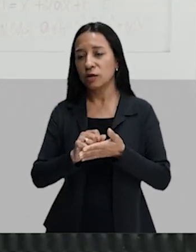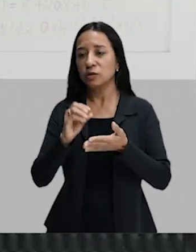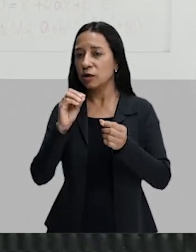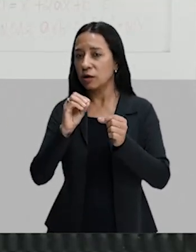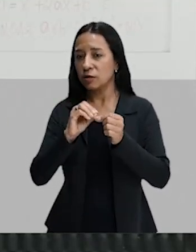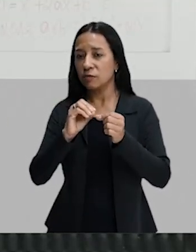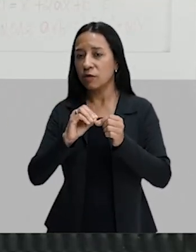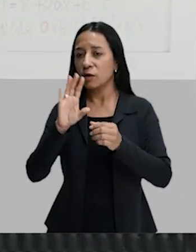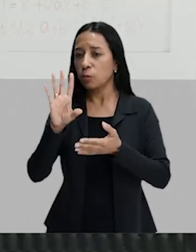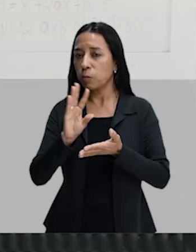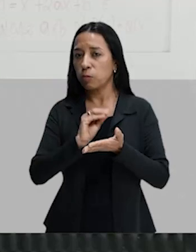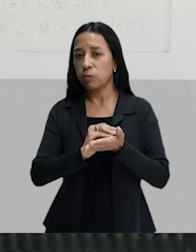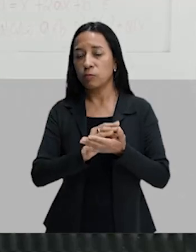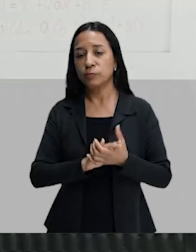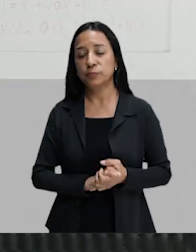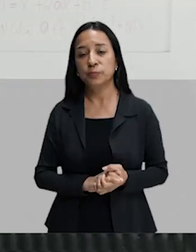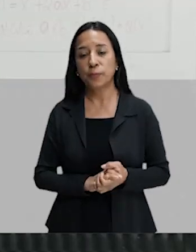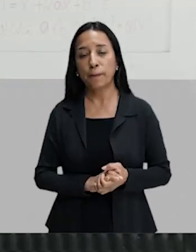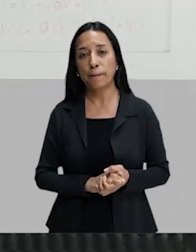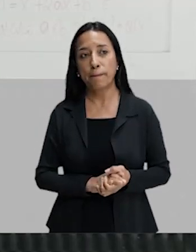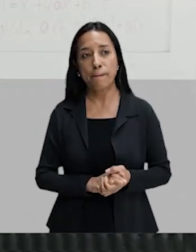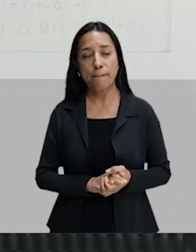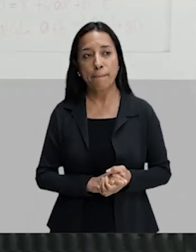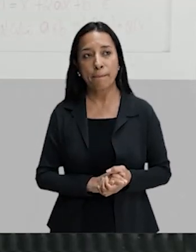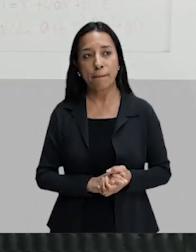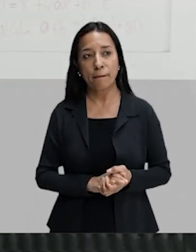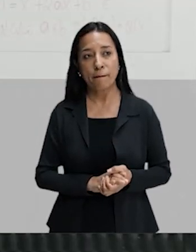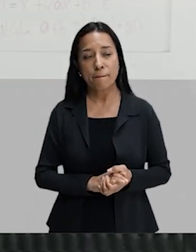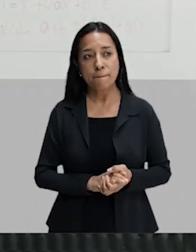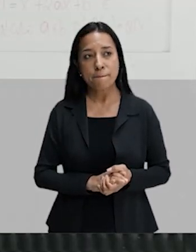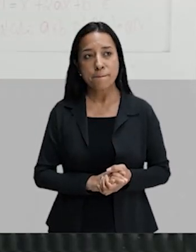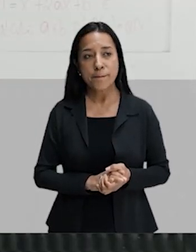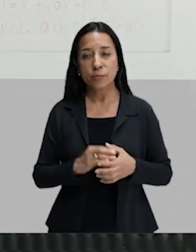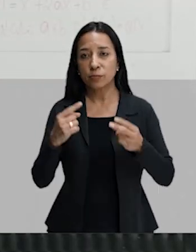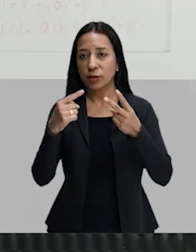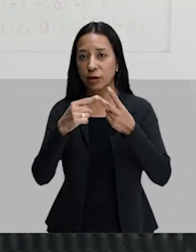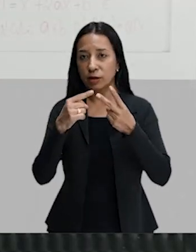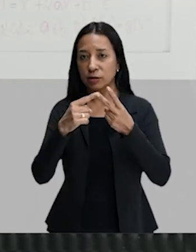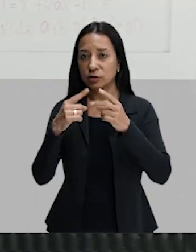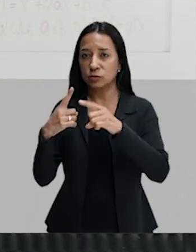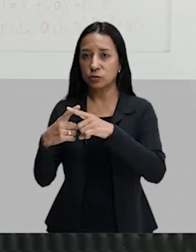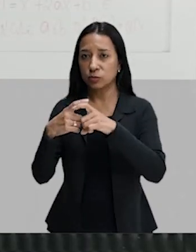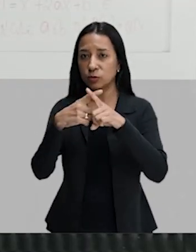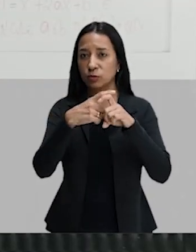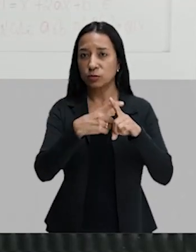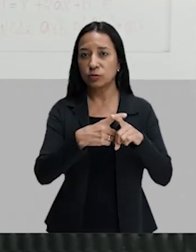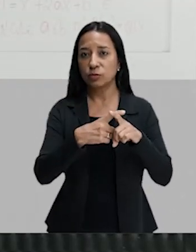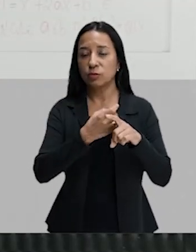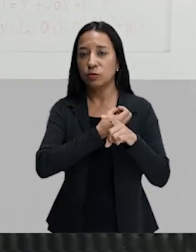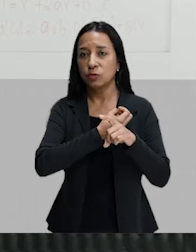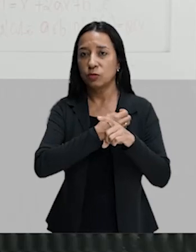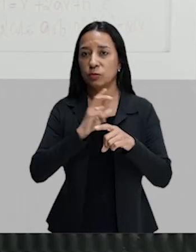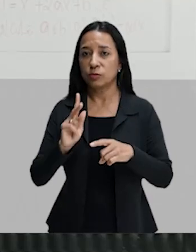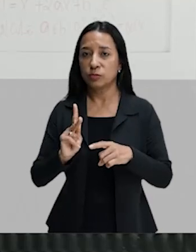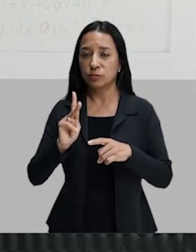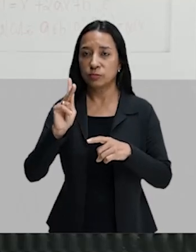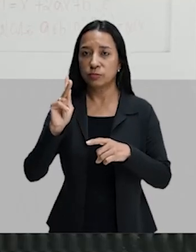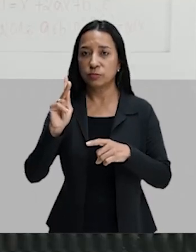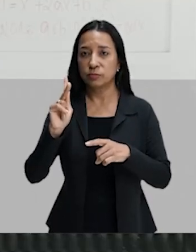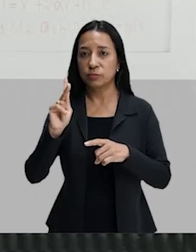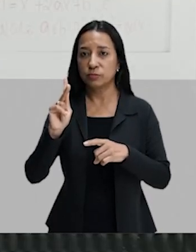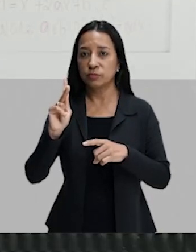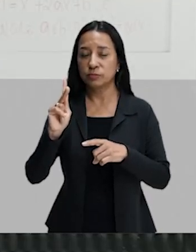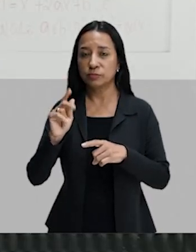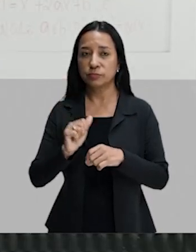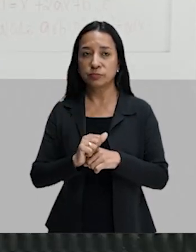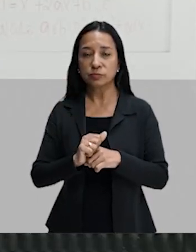Olha só, raízes de um polinômio. O que é raiz de um polinômio? Chamamos de raiz de um polinômio o número k, tal